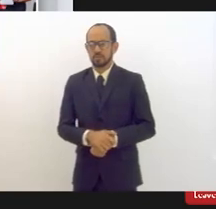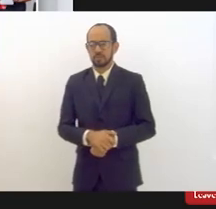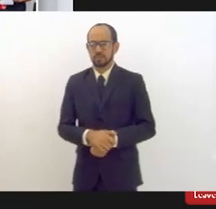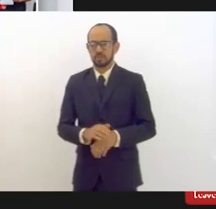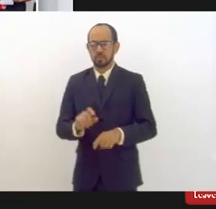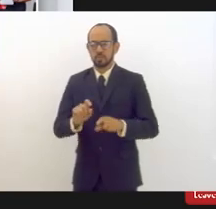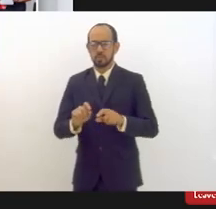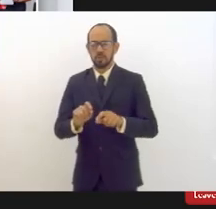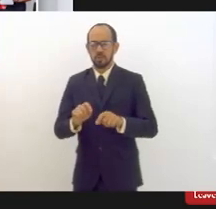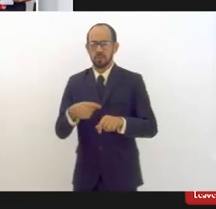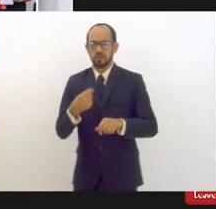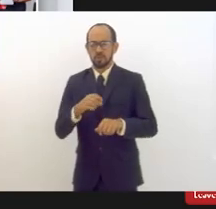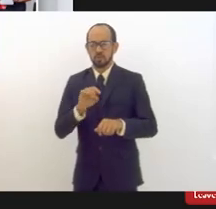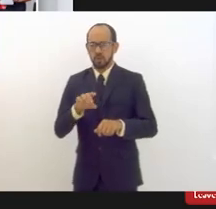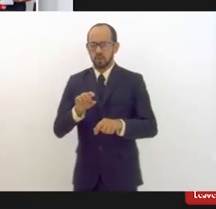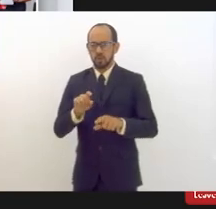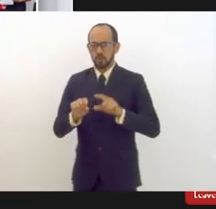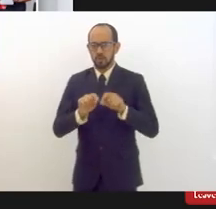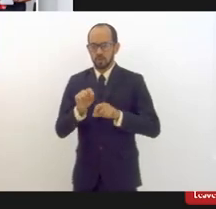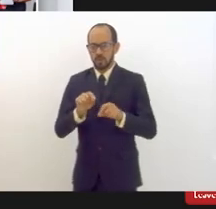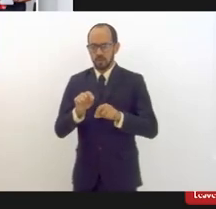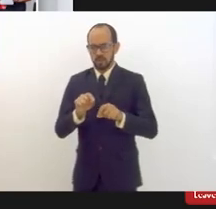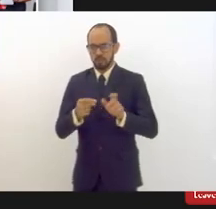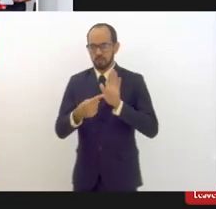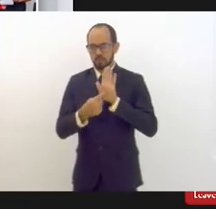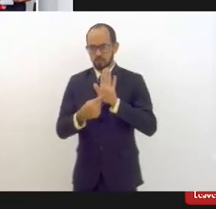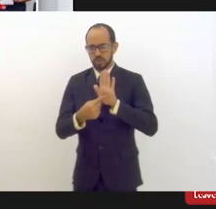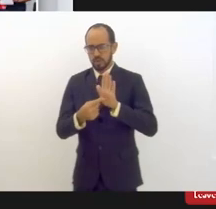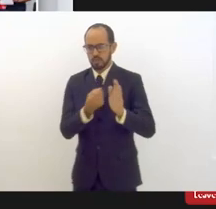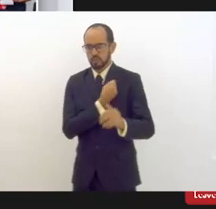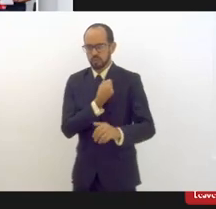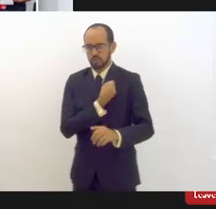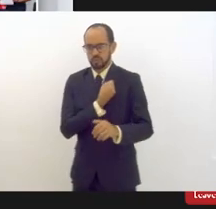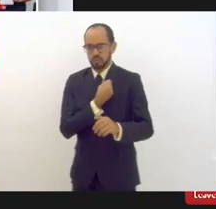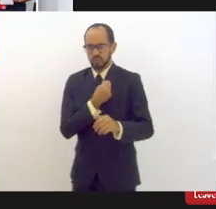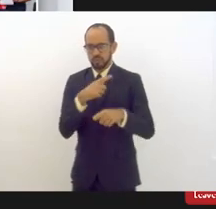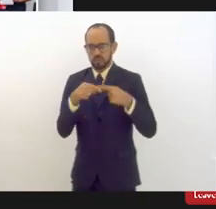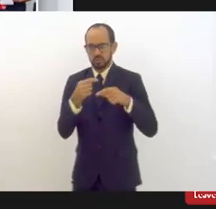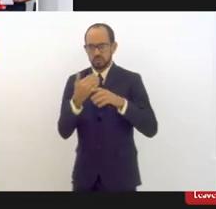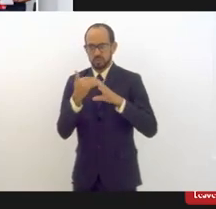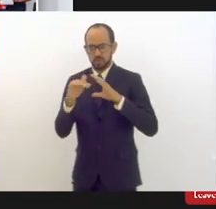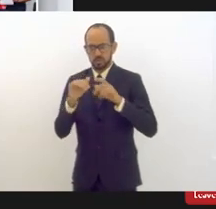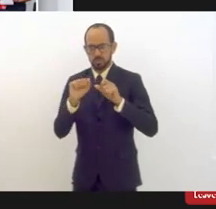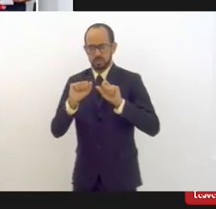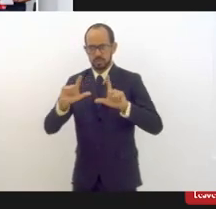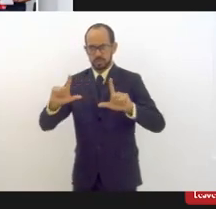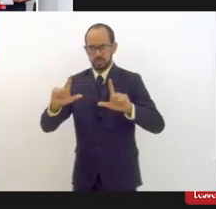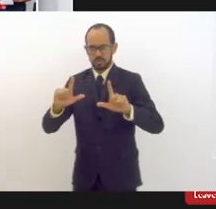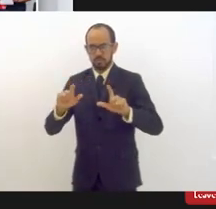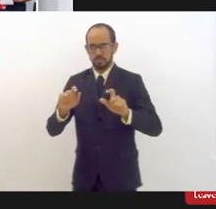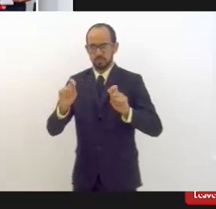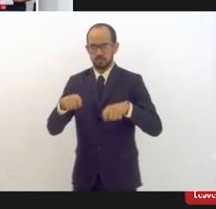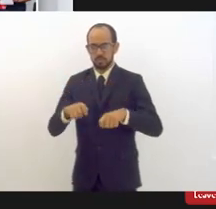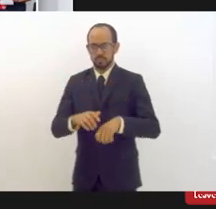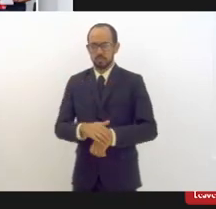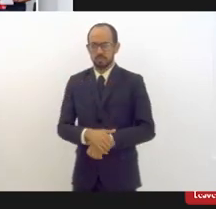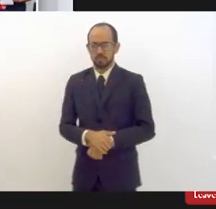Só registrar o número para mandar a apresentação, a gente pode fazer a inclusão dessa tela. Seria esse?